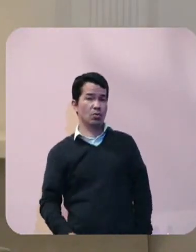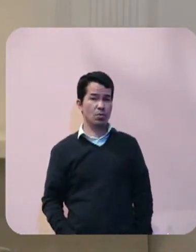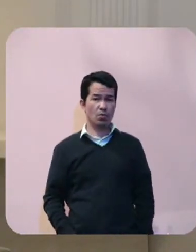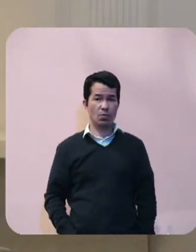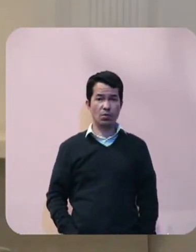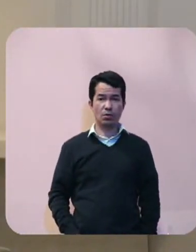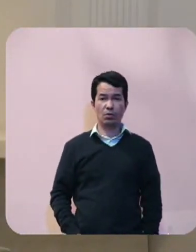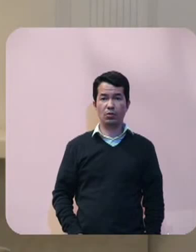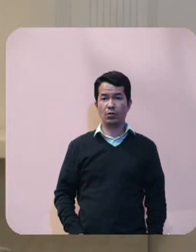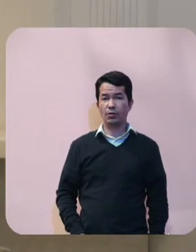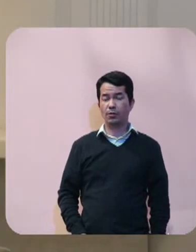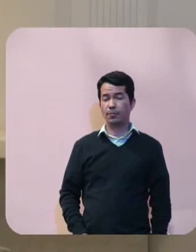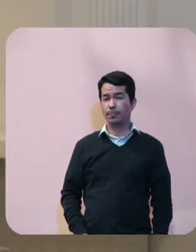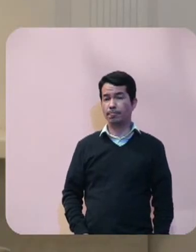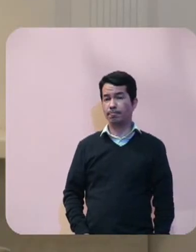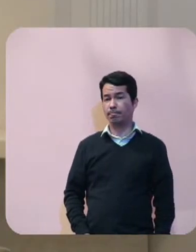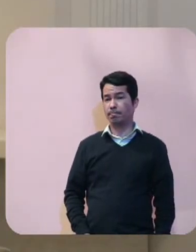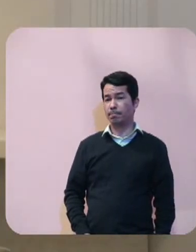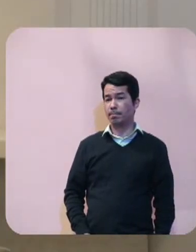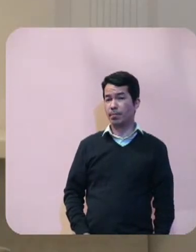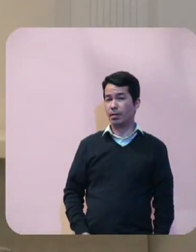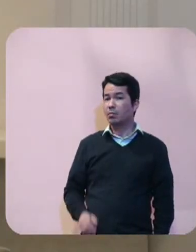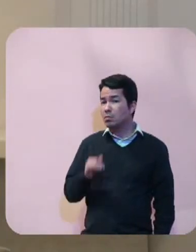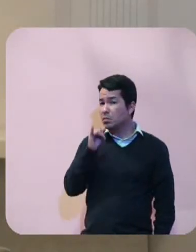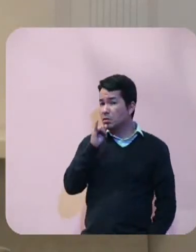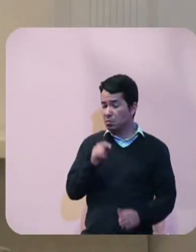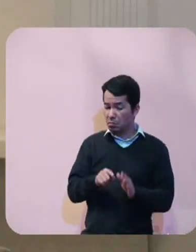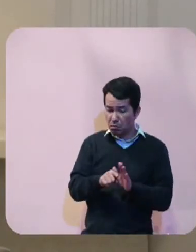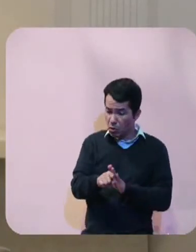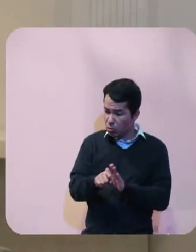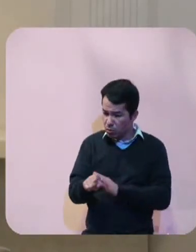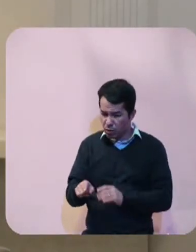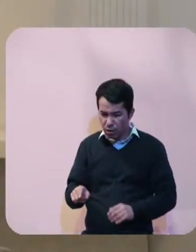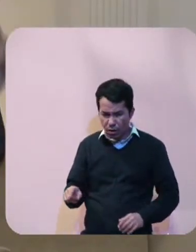quais são as bênçãos que os seus pais têm